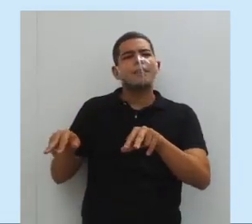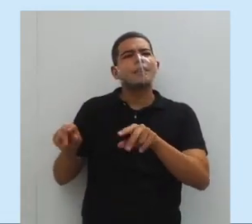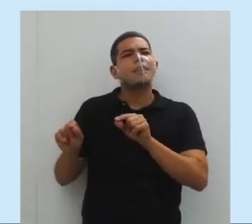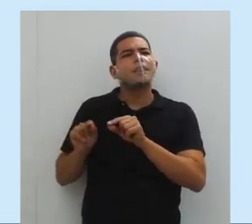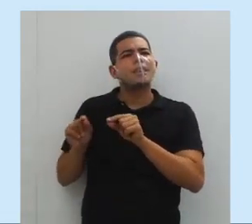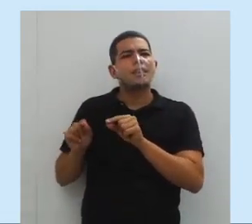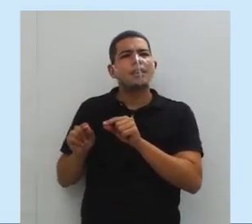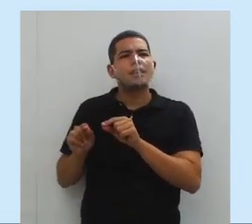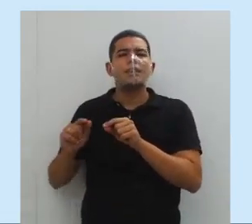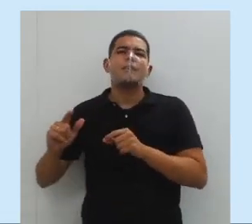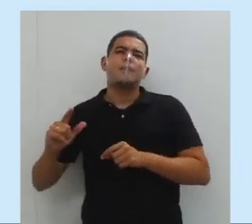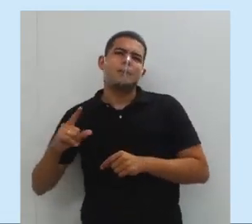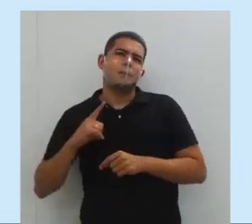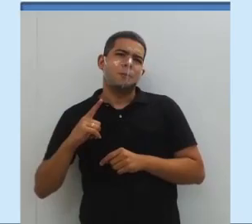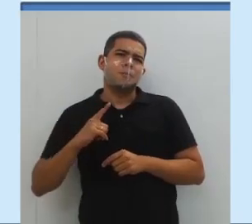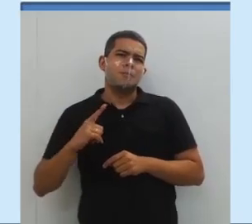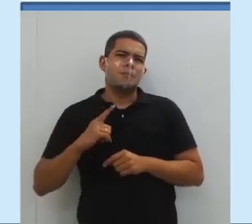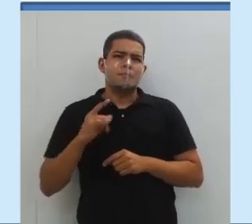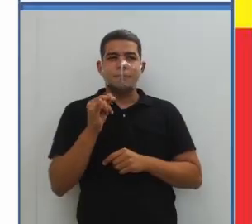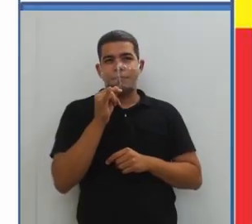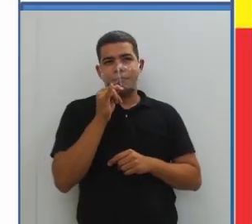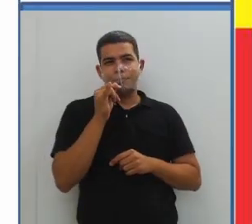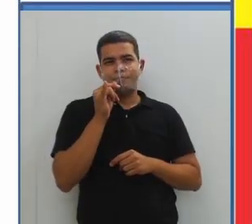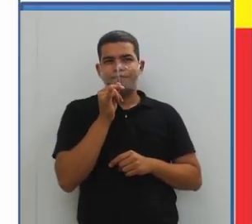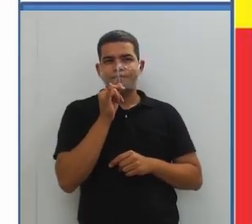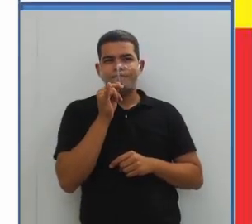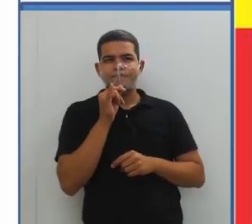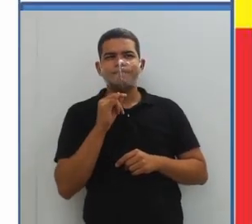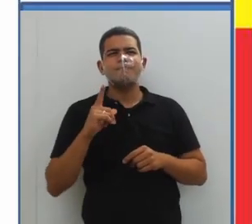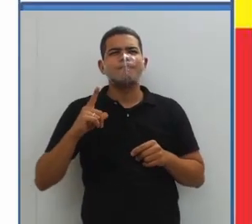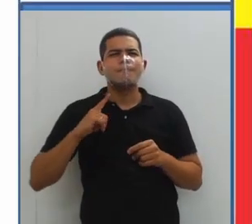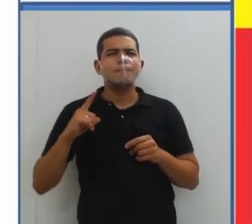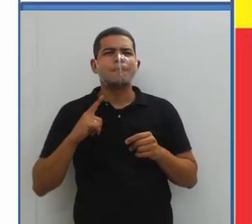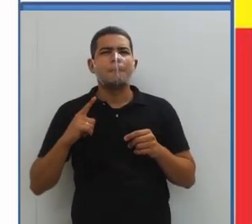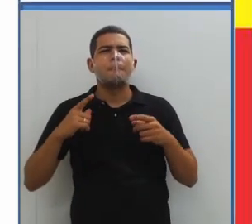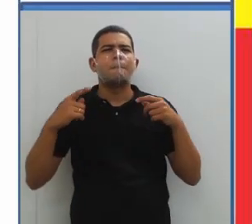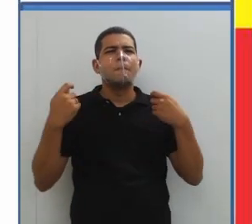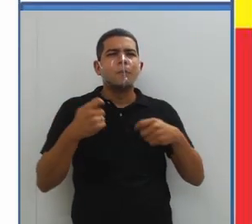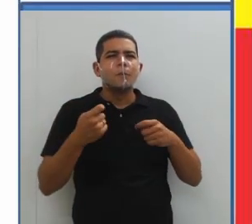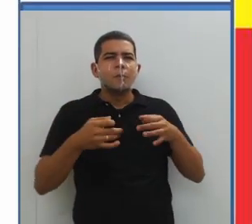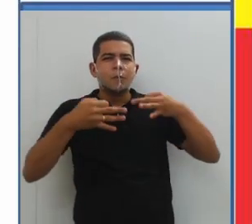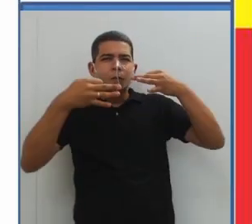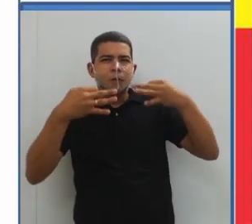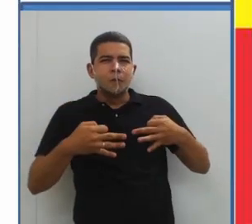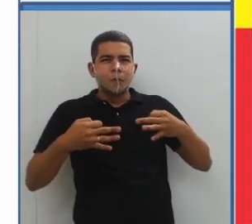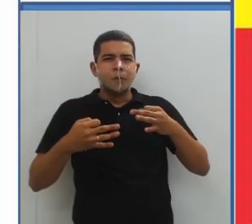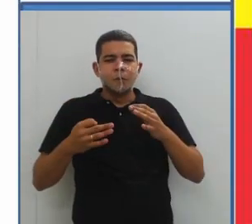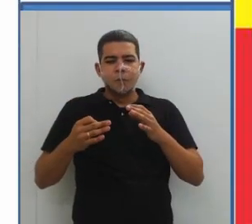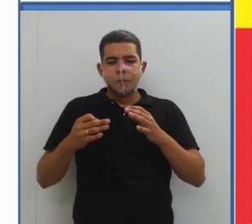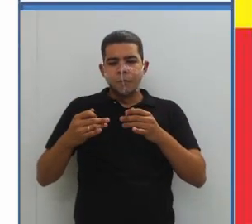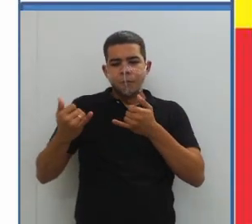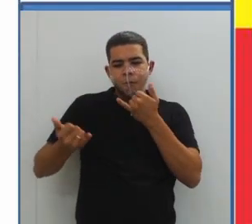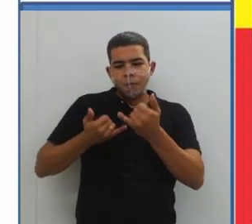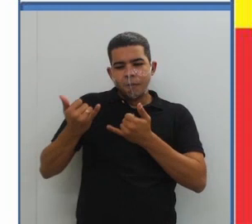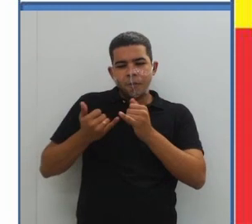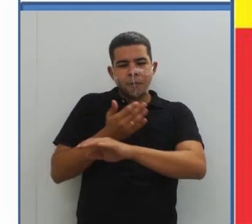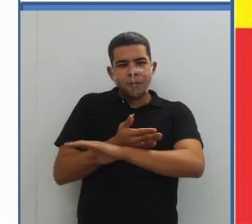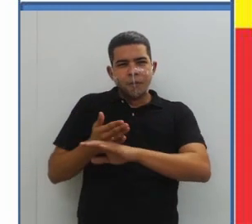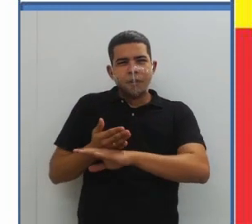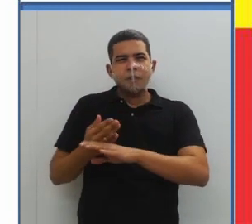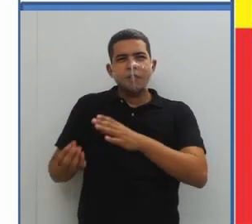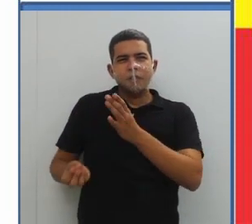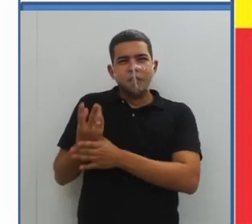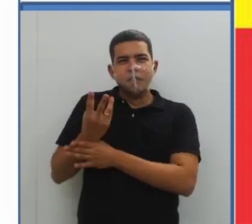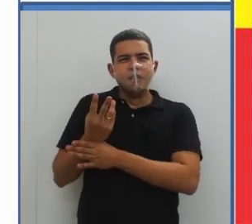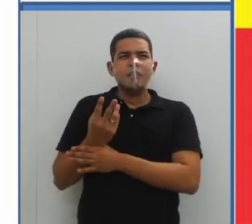os jogos populares? Basicamente isso, mas vamos tentar entender. Não existe precisão sobre a origem do brinquedo popular.